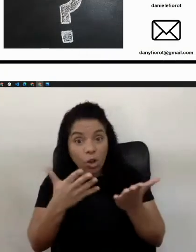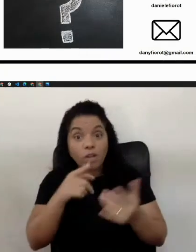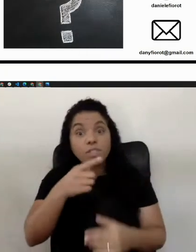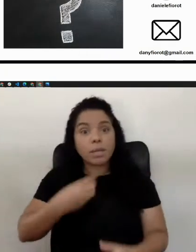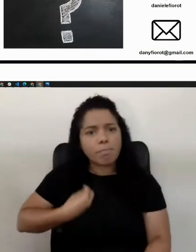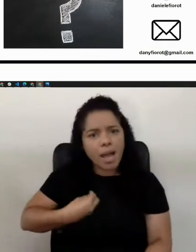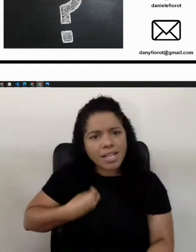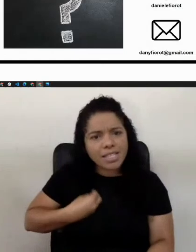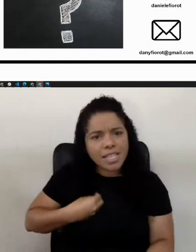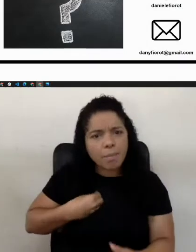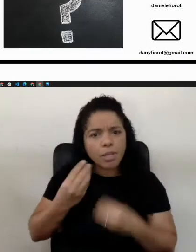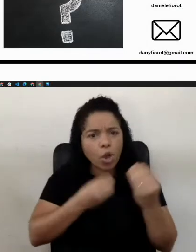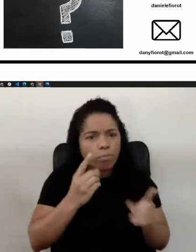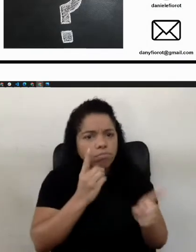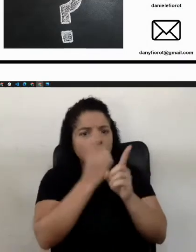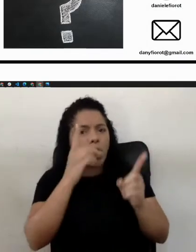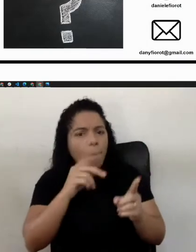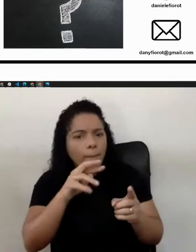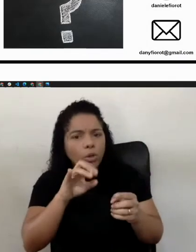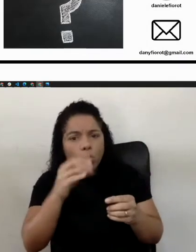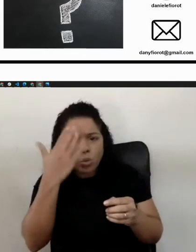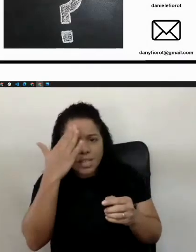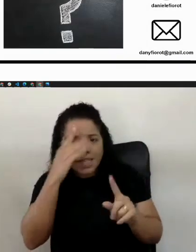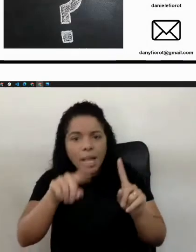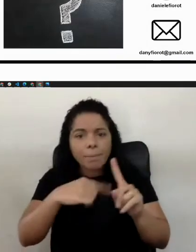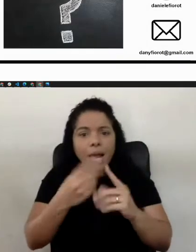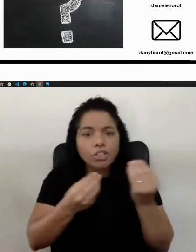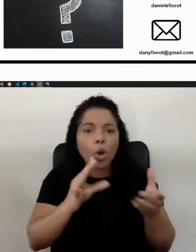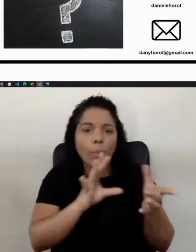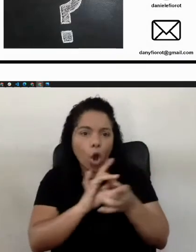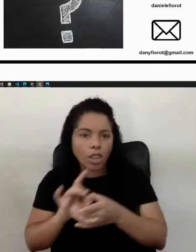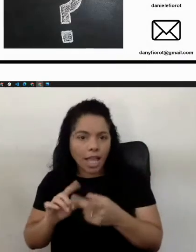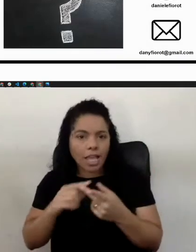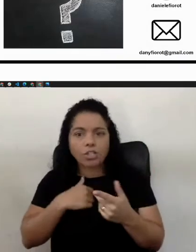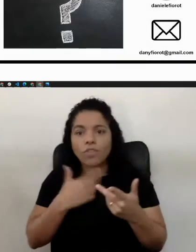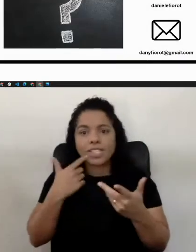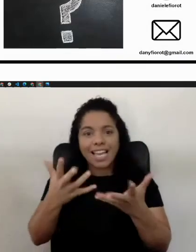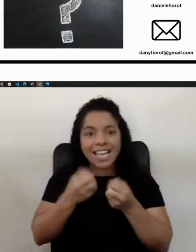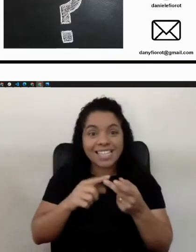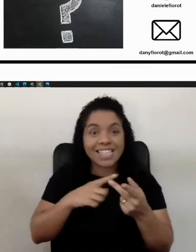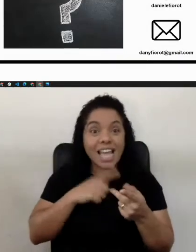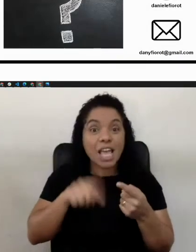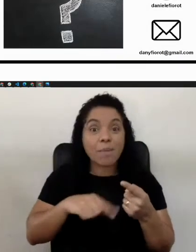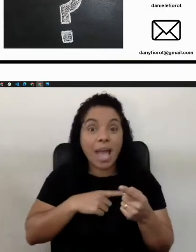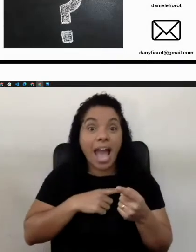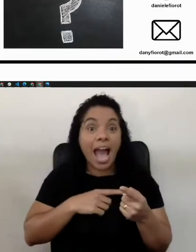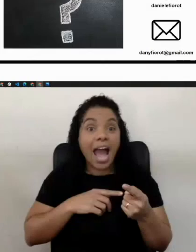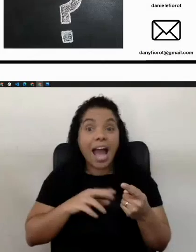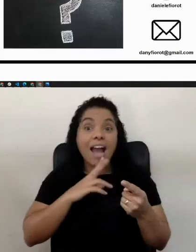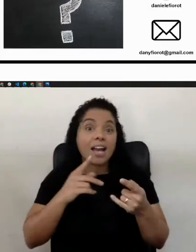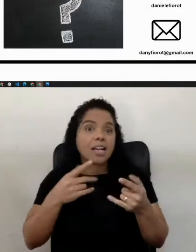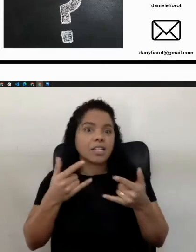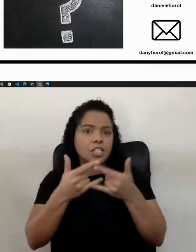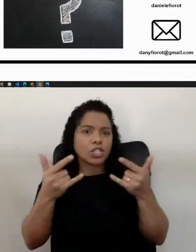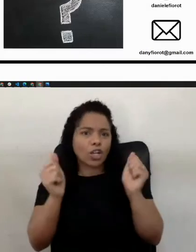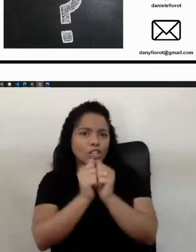do discovery do produto para poder você entender ainda mais o contexto. Então, você não recebe a história na planning, você não recebe a história junto com o